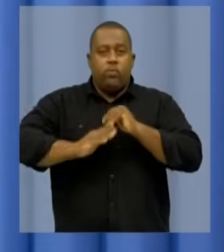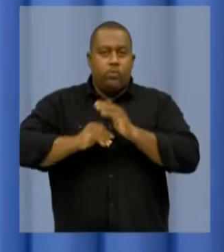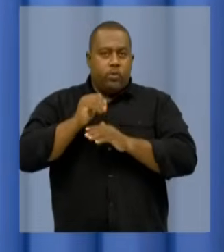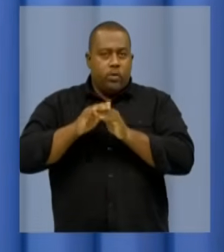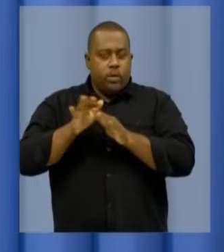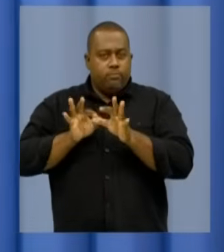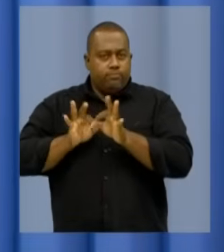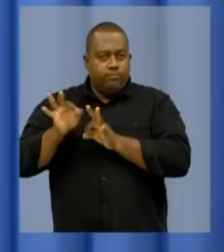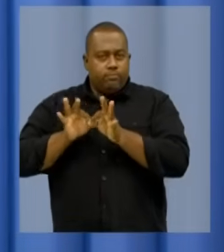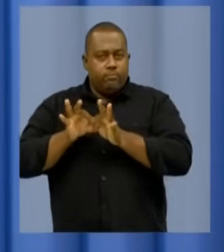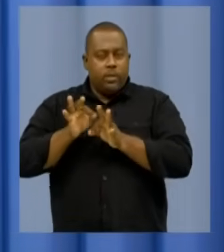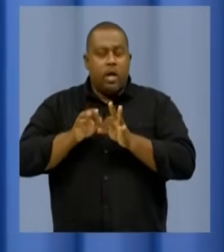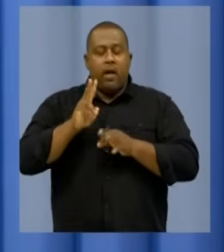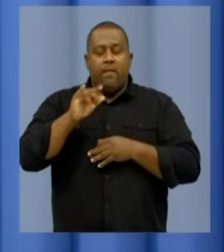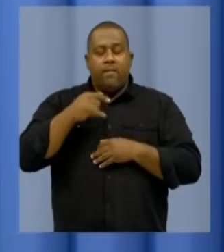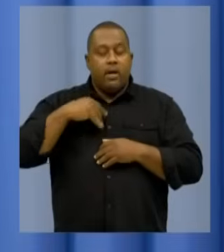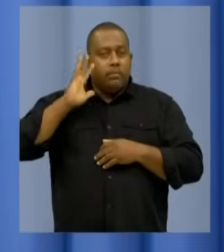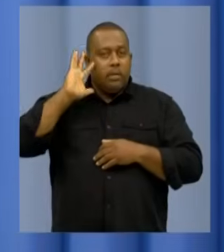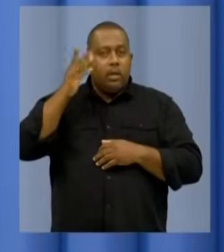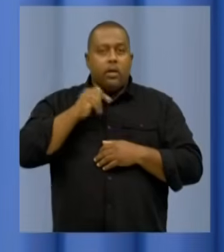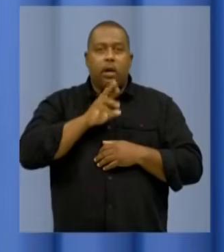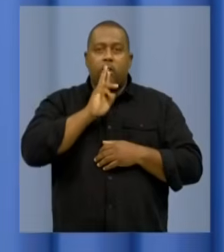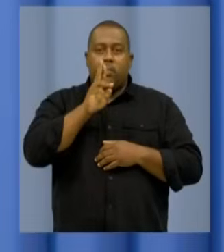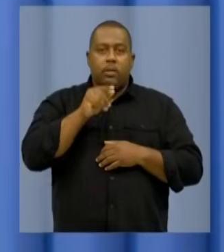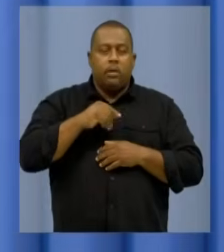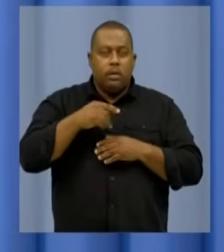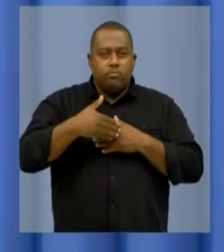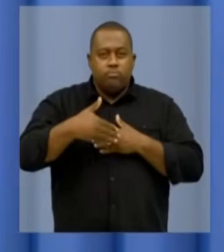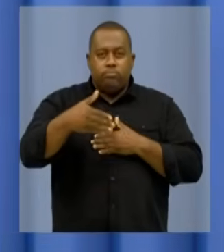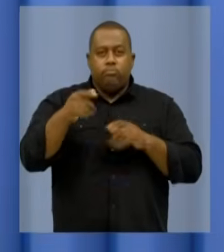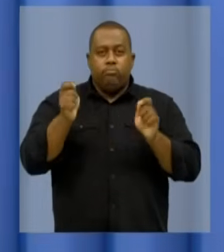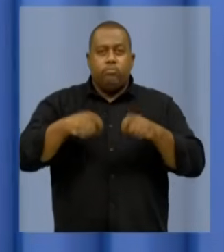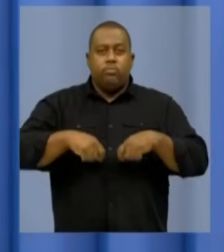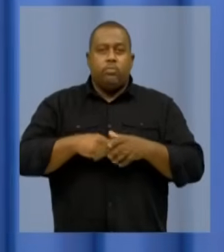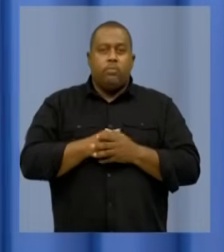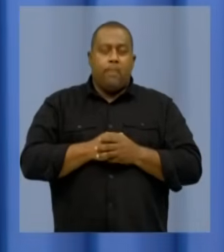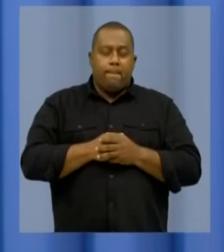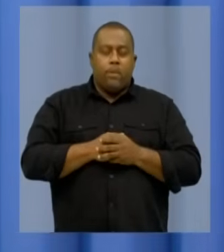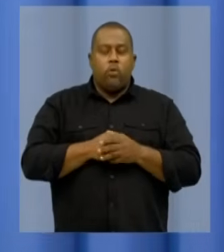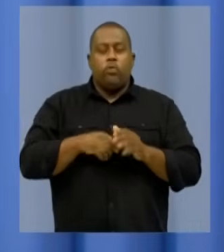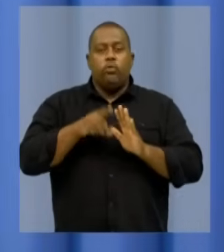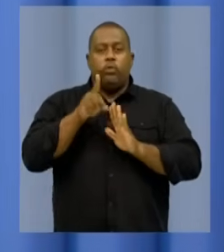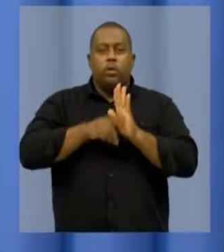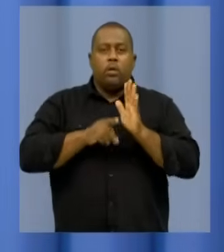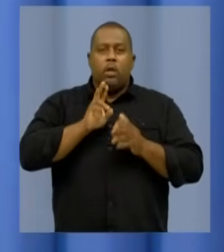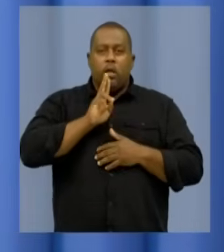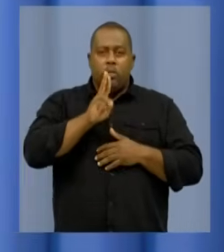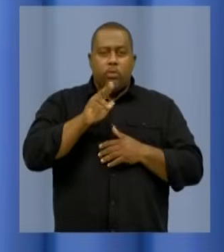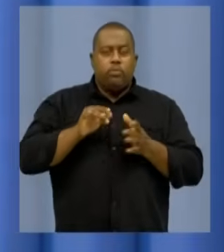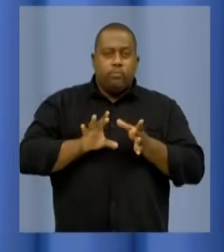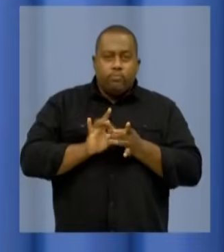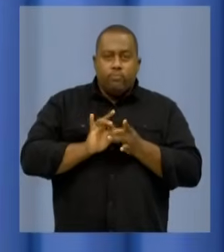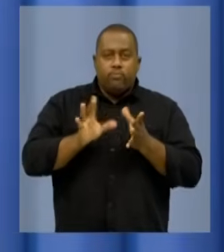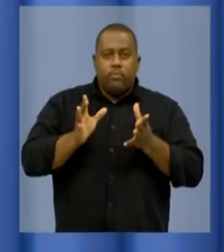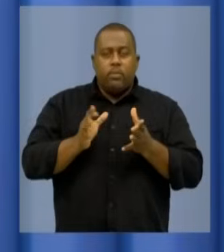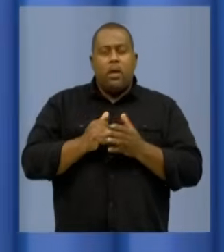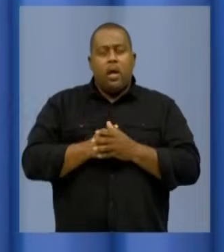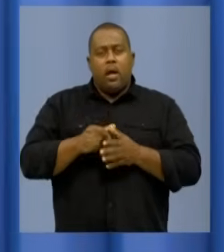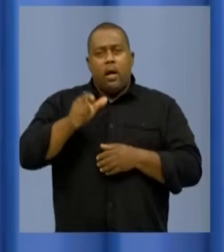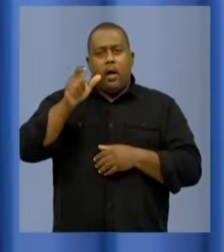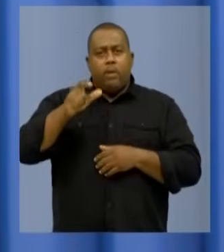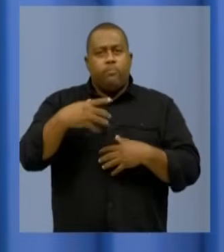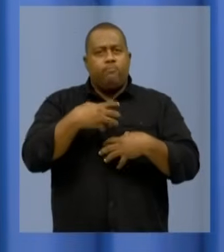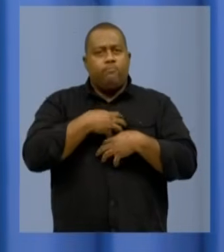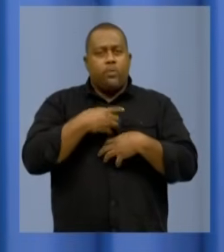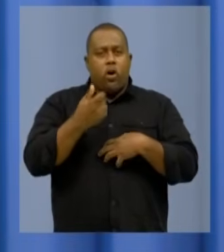a decisão será anunciada assim que possível. Se o direito de resposta for concedido, o candidato